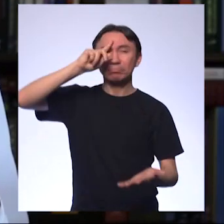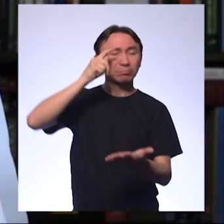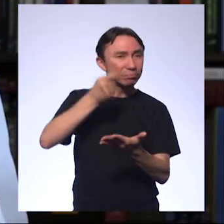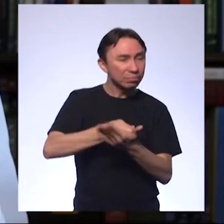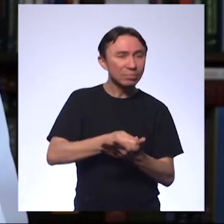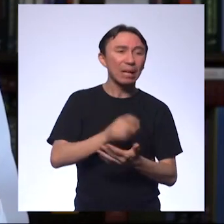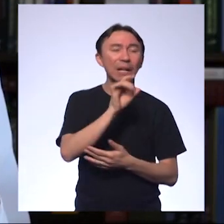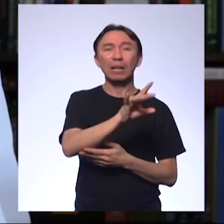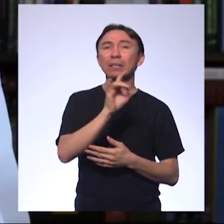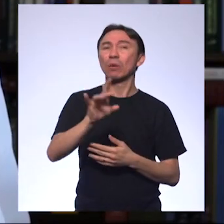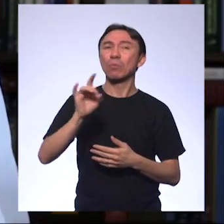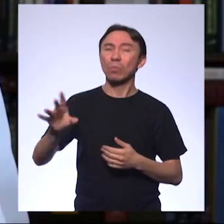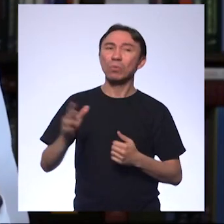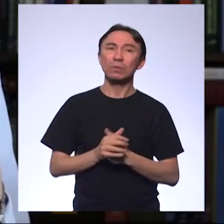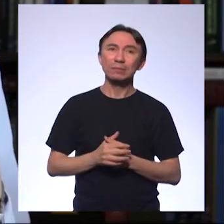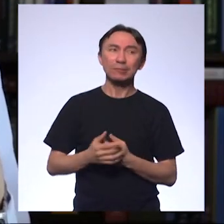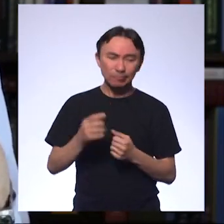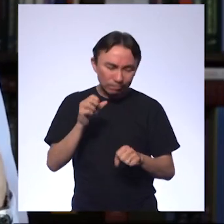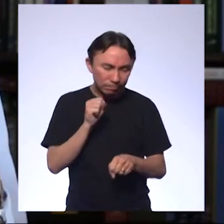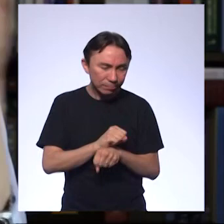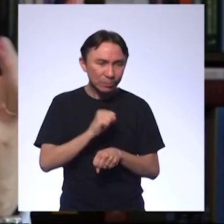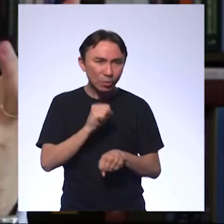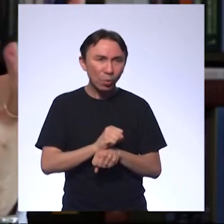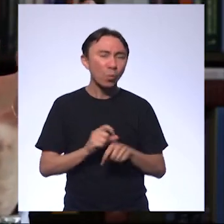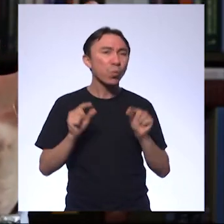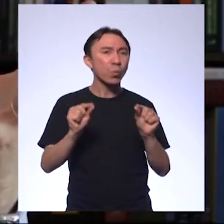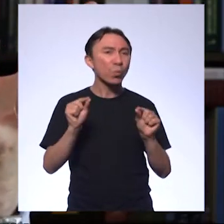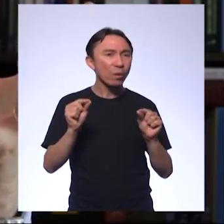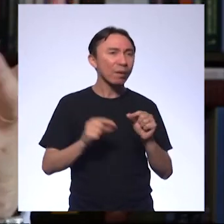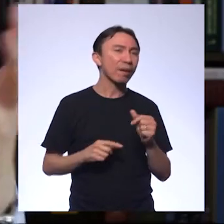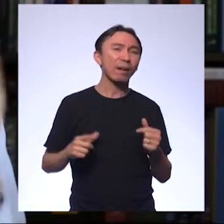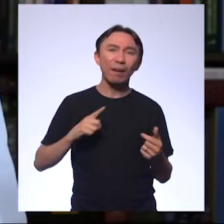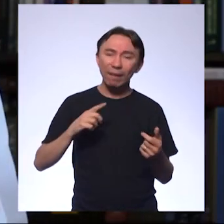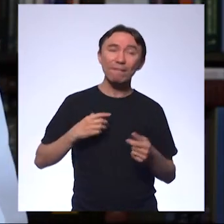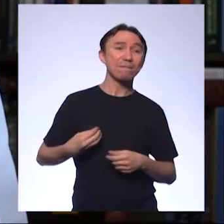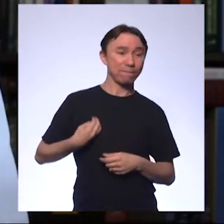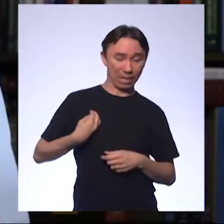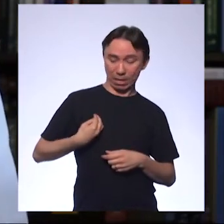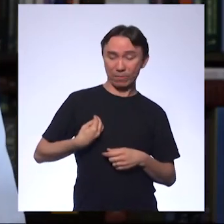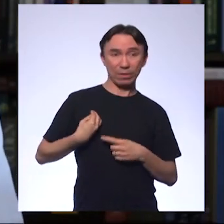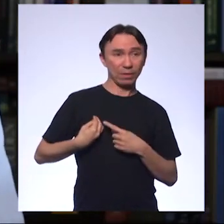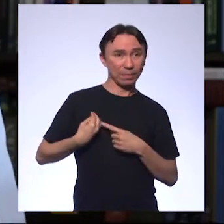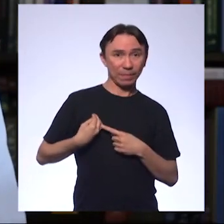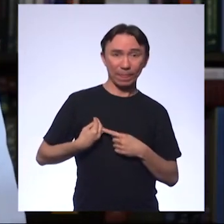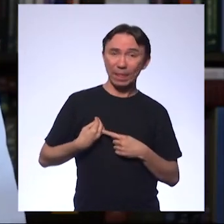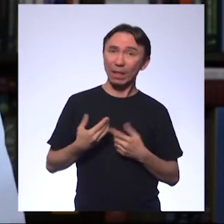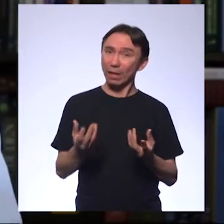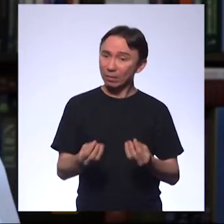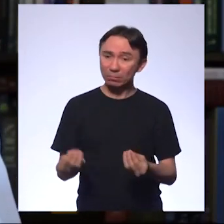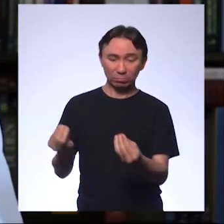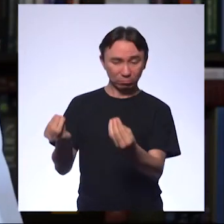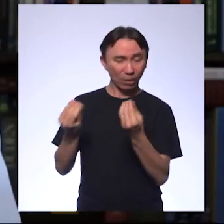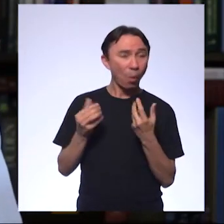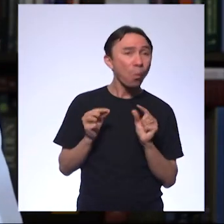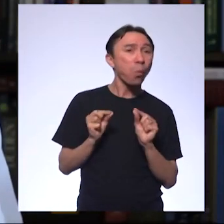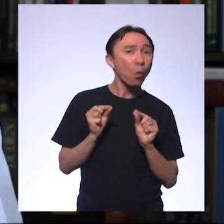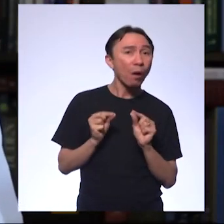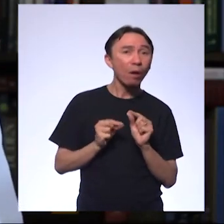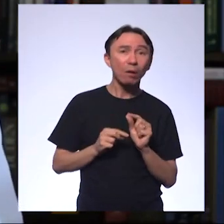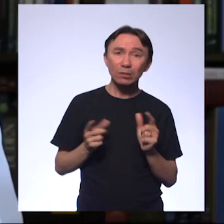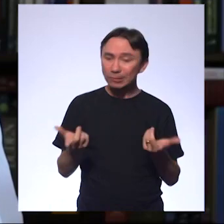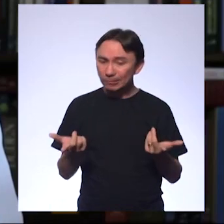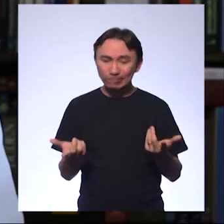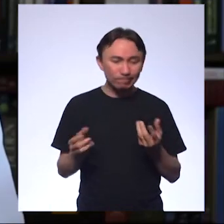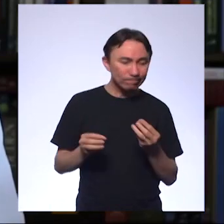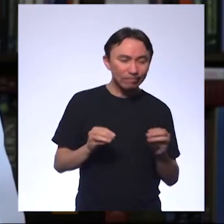lance esperando que a vida, nossa grande adversária, dê como resposta um lance que, por sua vez,